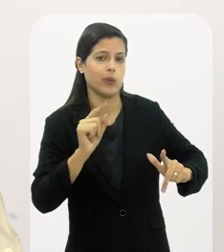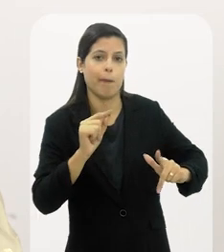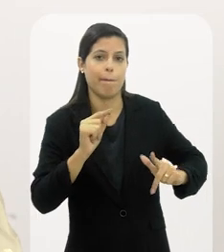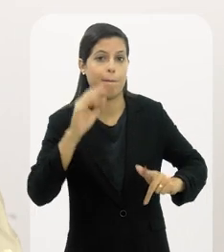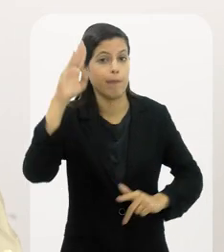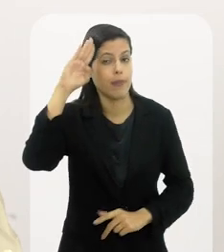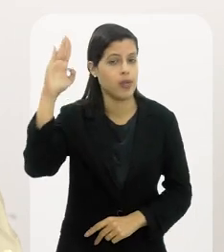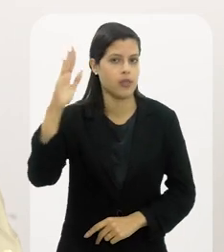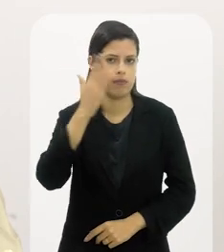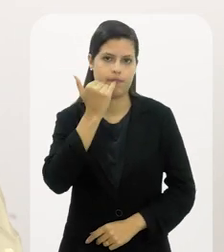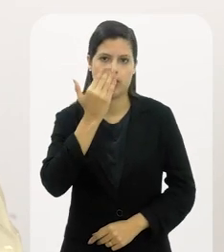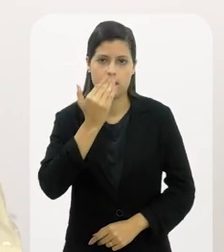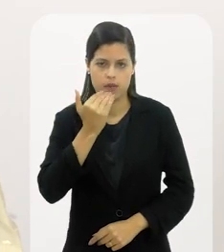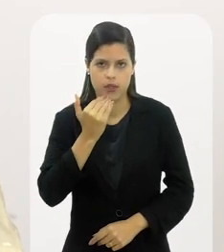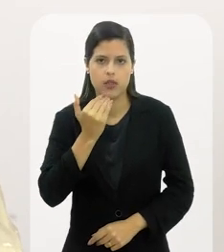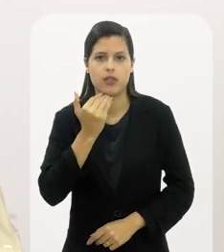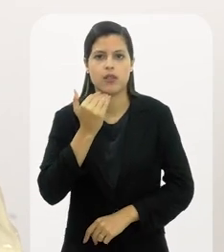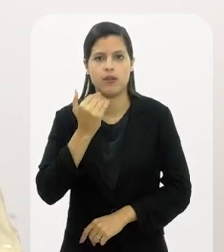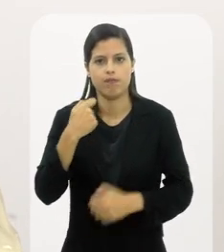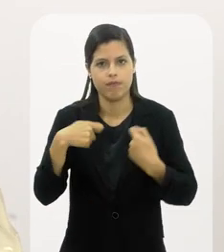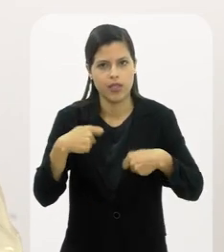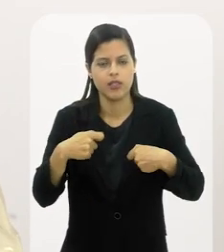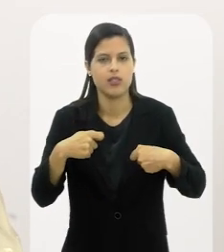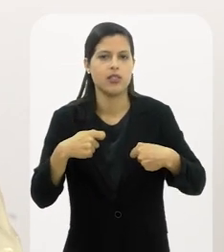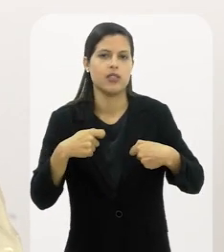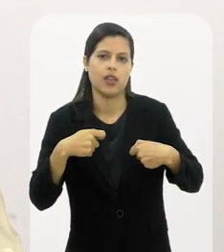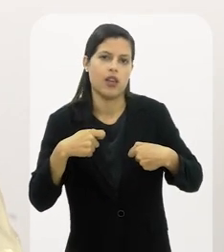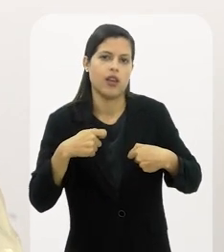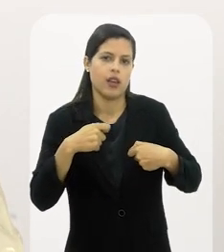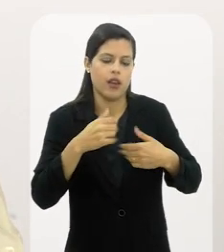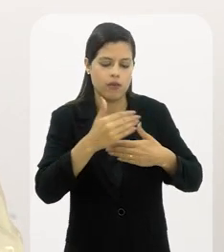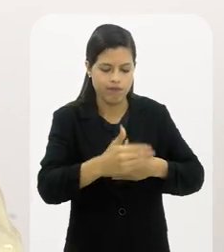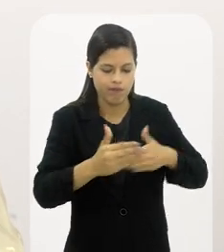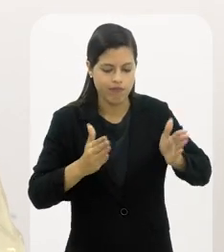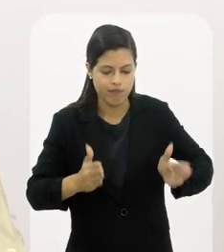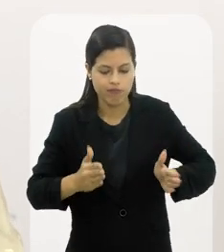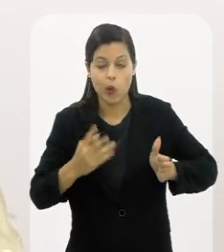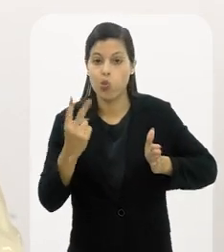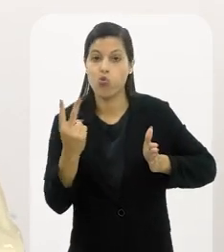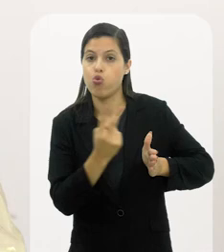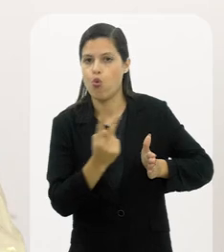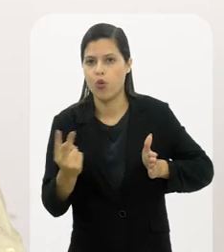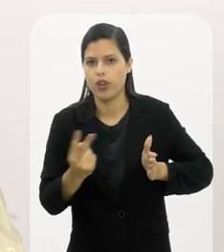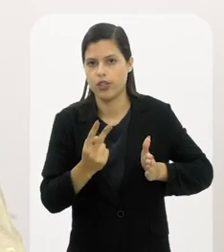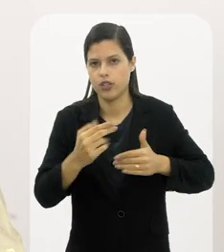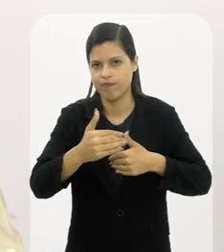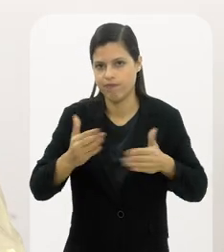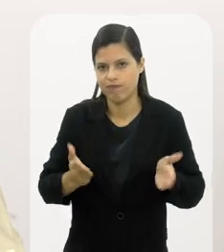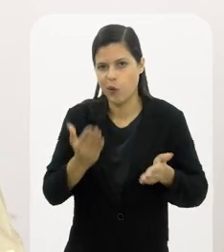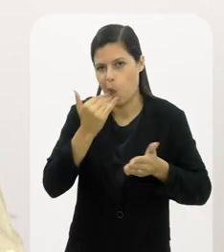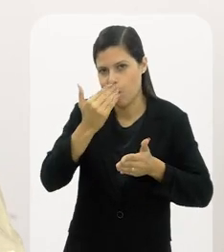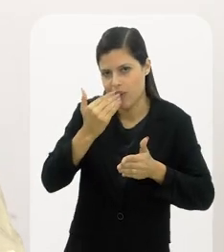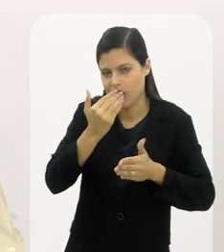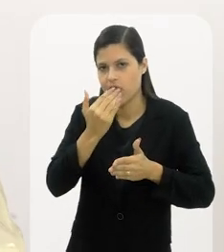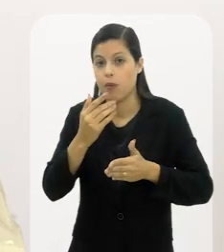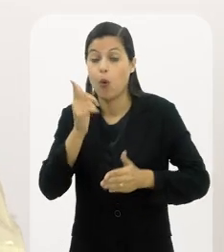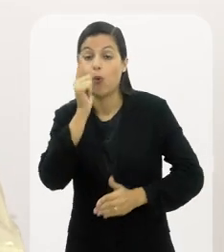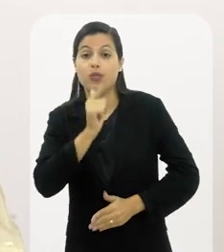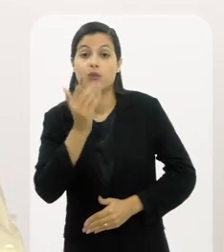questão da alimentação, que eu tive que passar a levar para o trabalho 2 marmitas para eu conseguir comer uma.